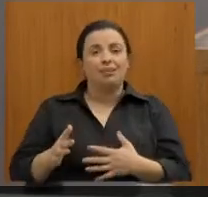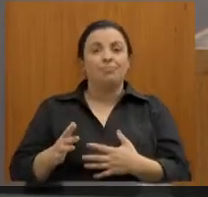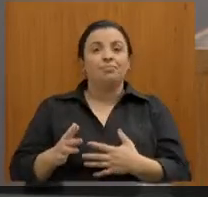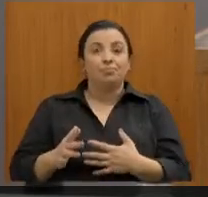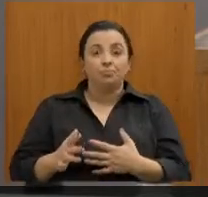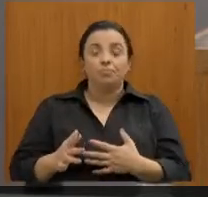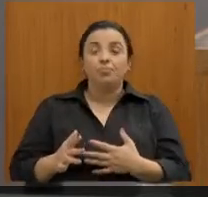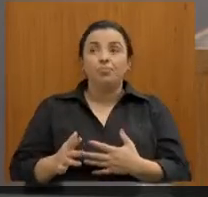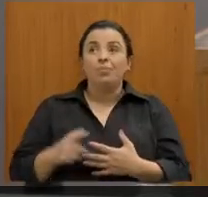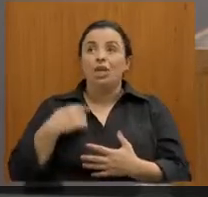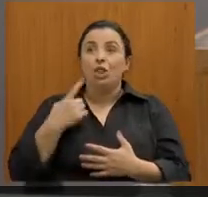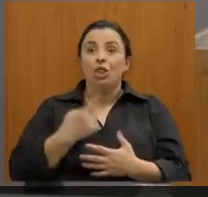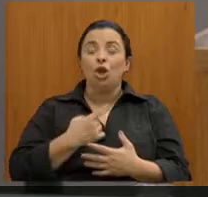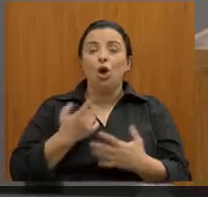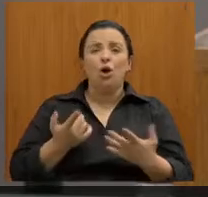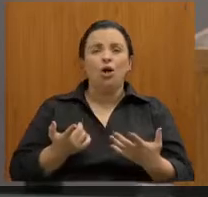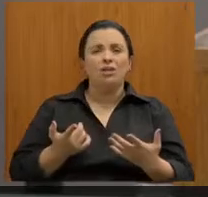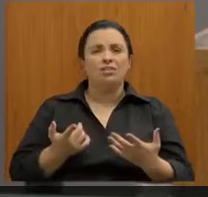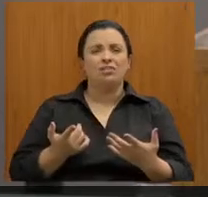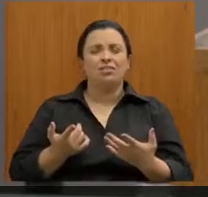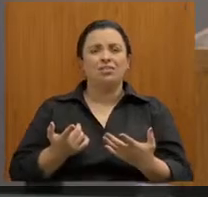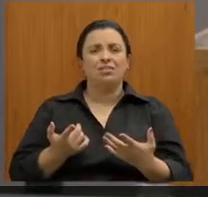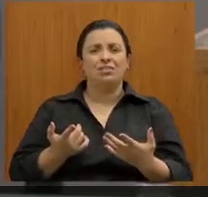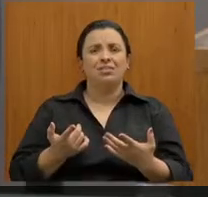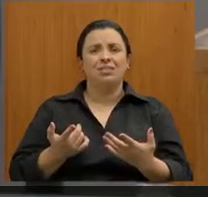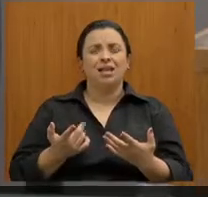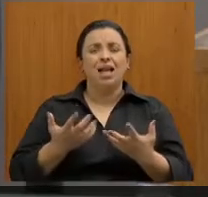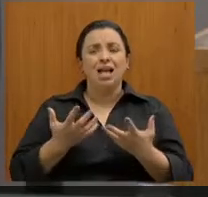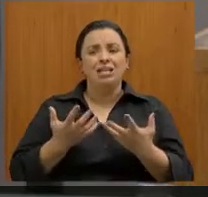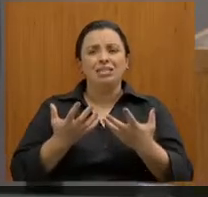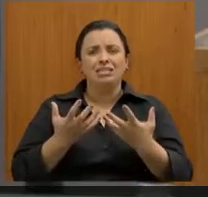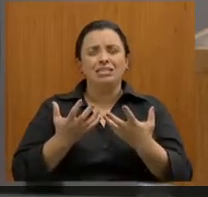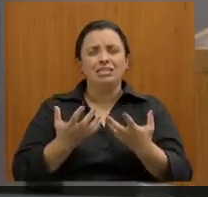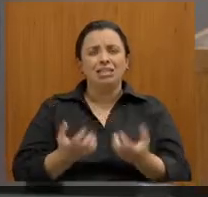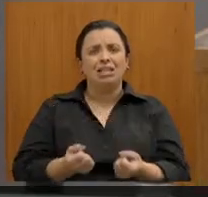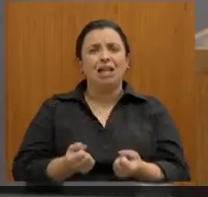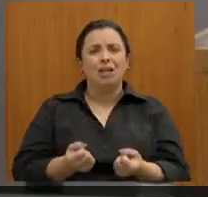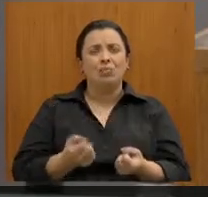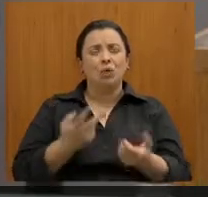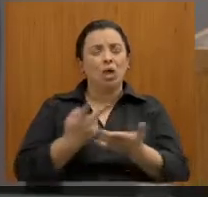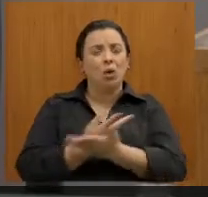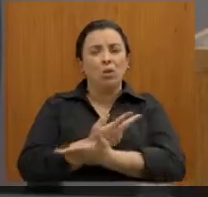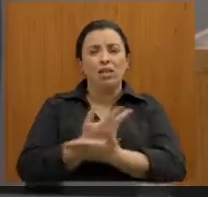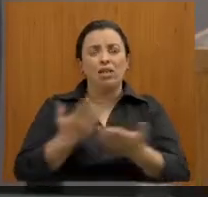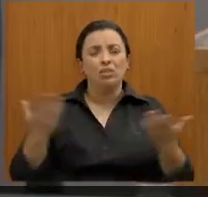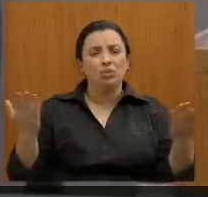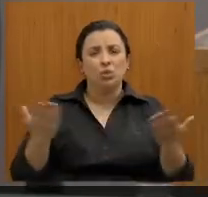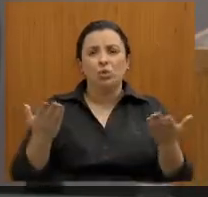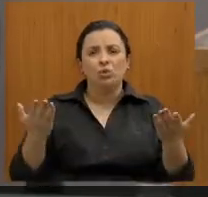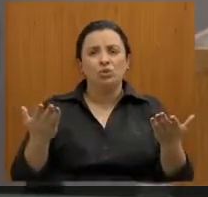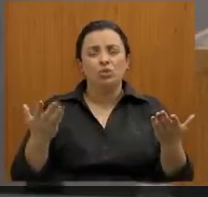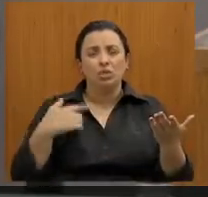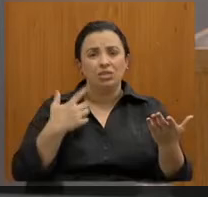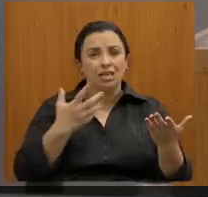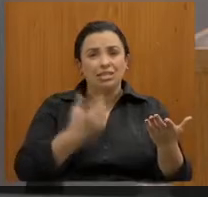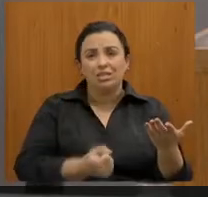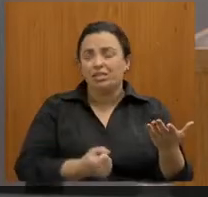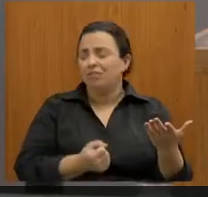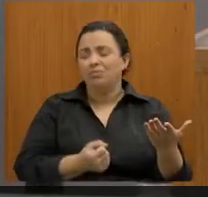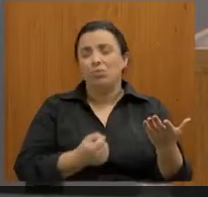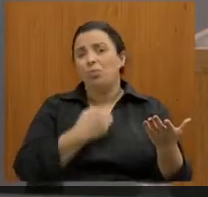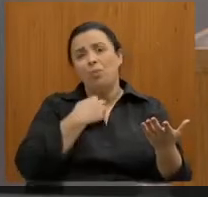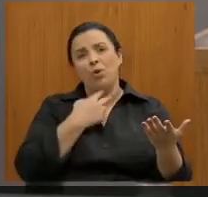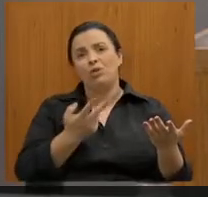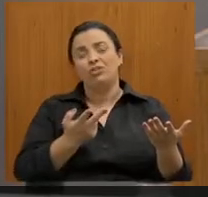admissível que nós a sei aceitamos o que acontece então quando uma mulher